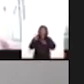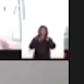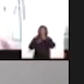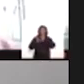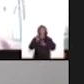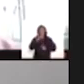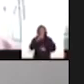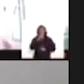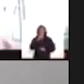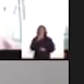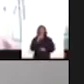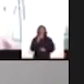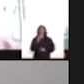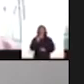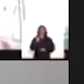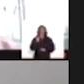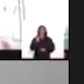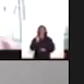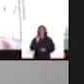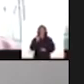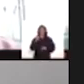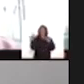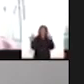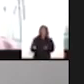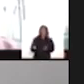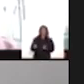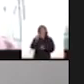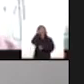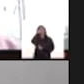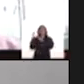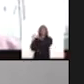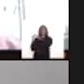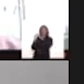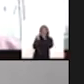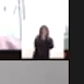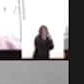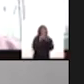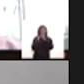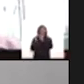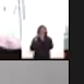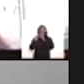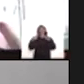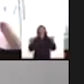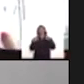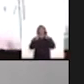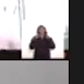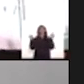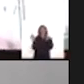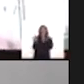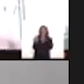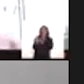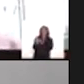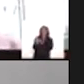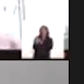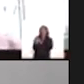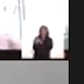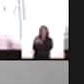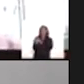resposta da baixa diligência, tá bom? Obrigado. Contemplado, deputado? A próxima, para a questão de ordem, é a